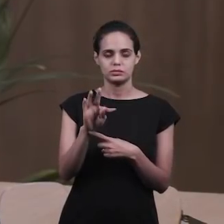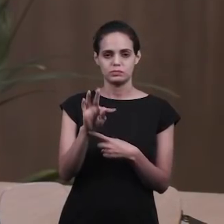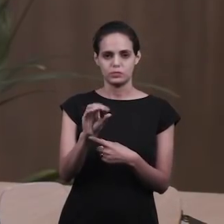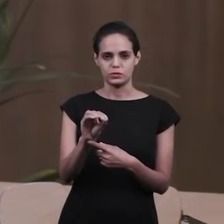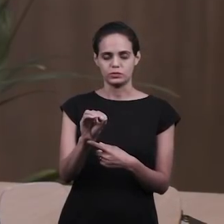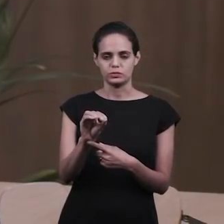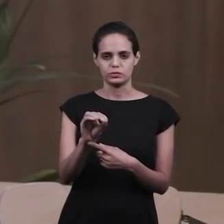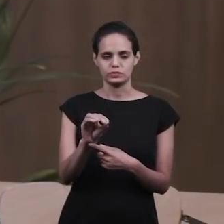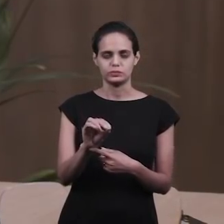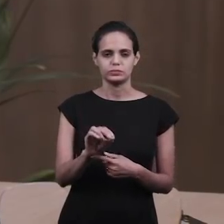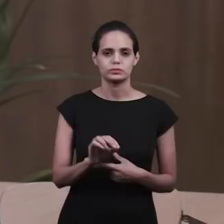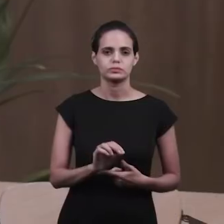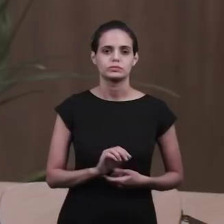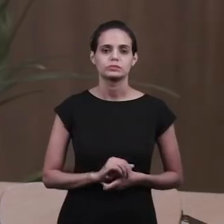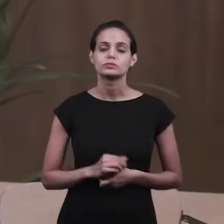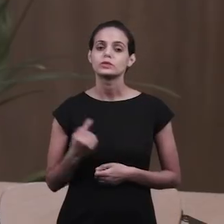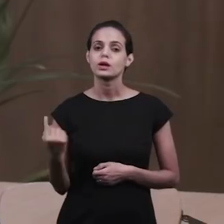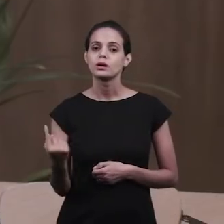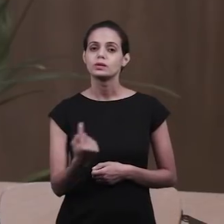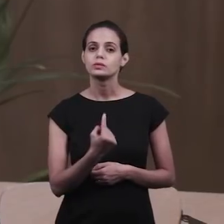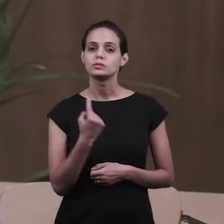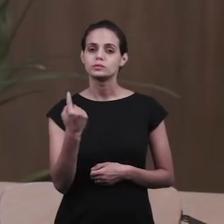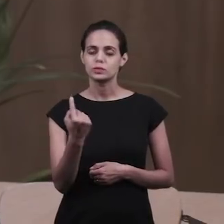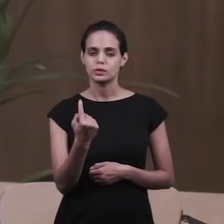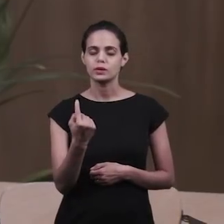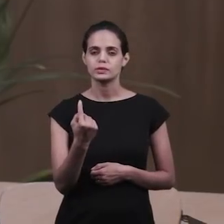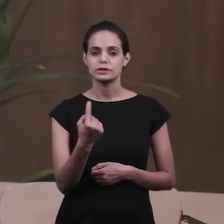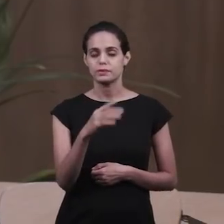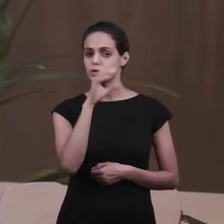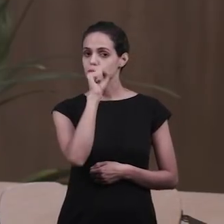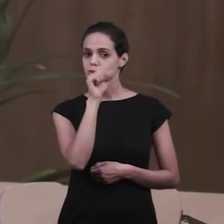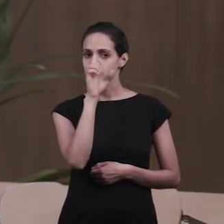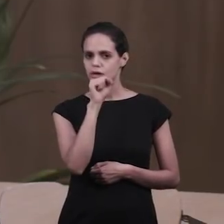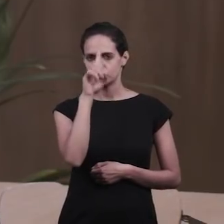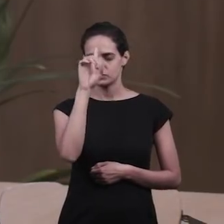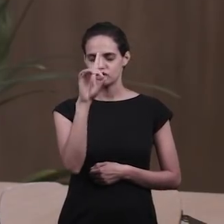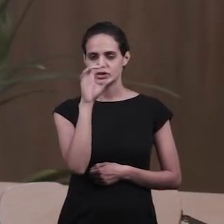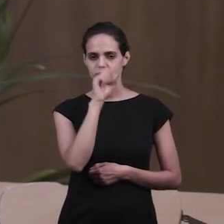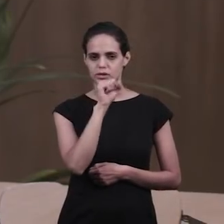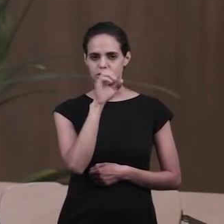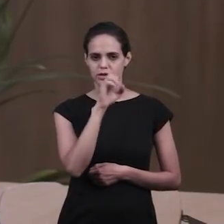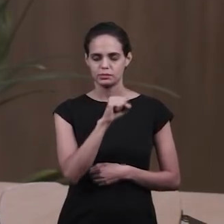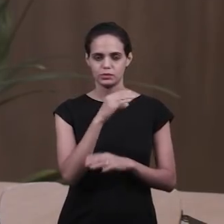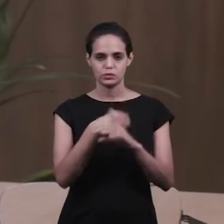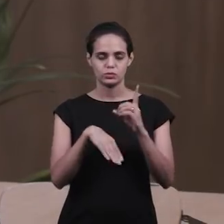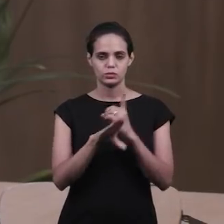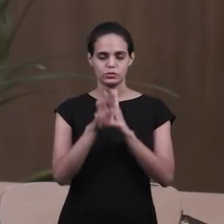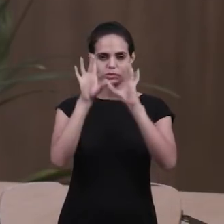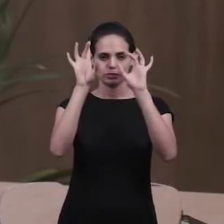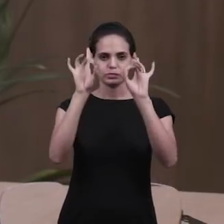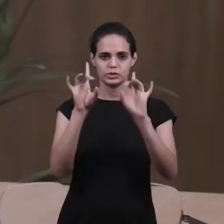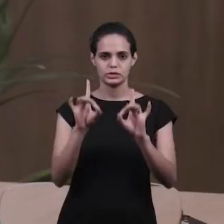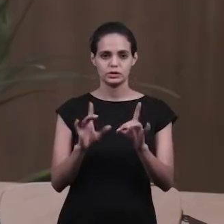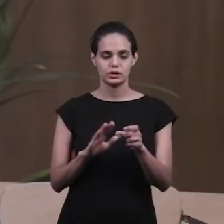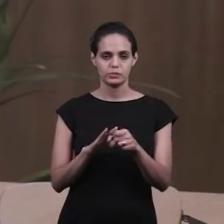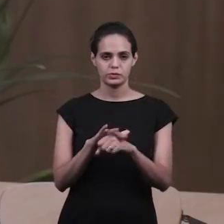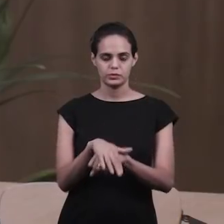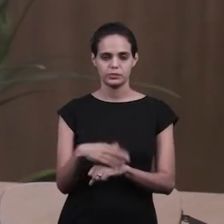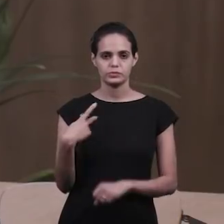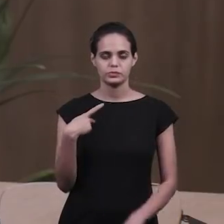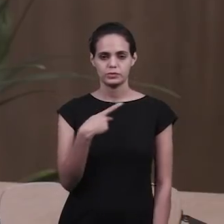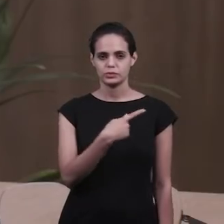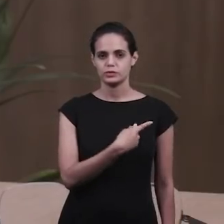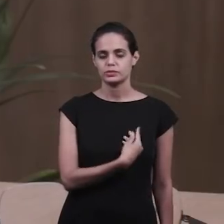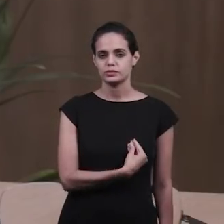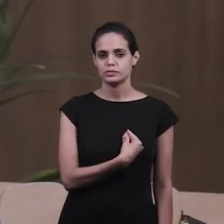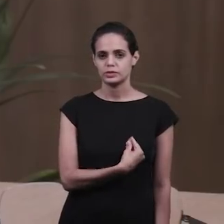E nós estávamos no último dia, era no sábado, tinha um culto especial à noite, os pastores estavam presentes e nós